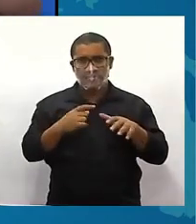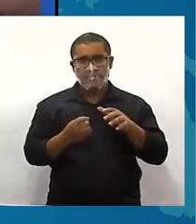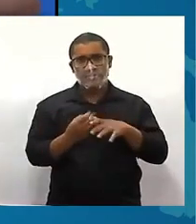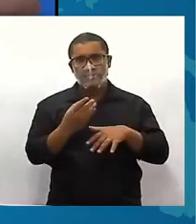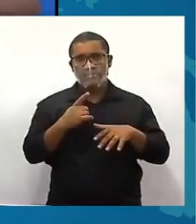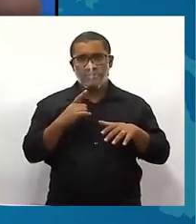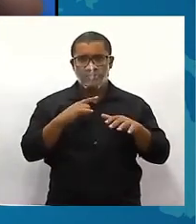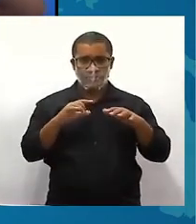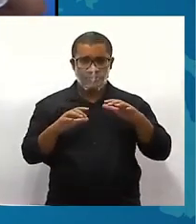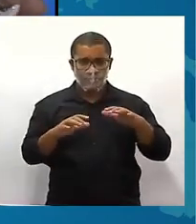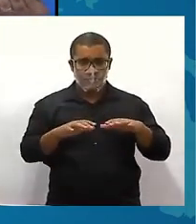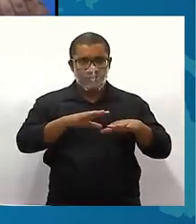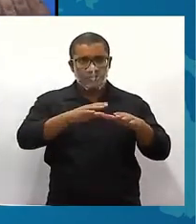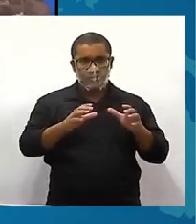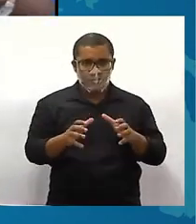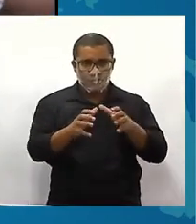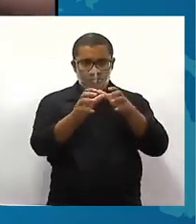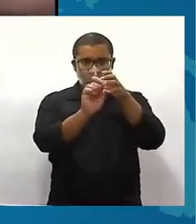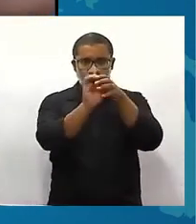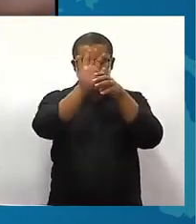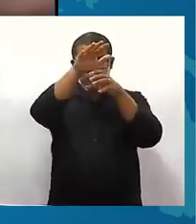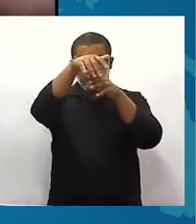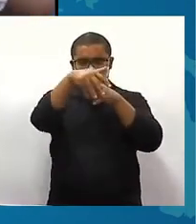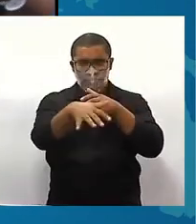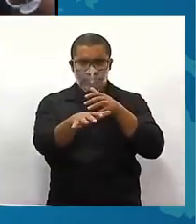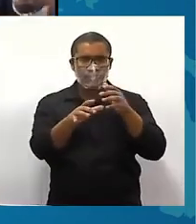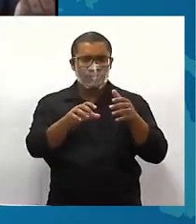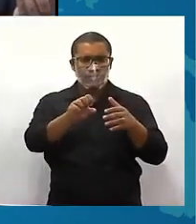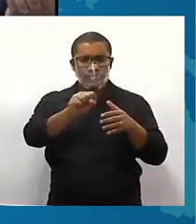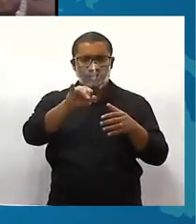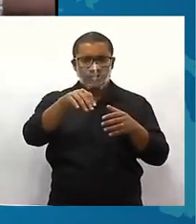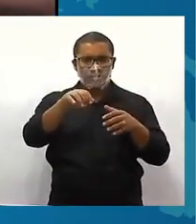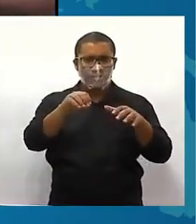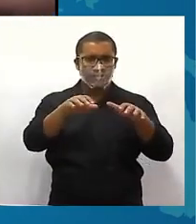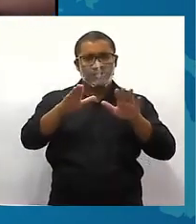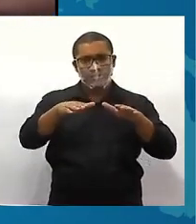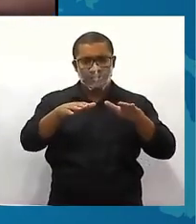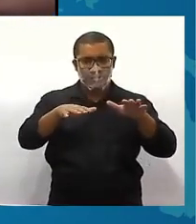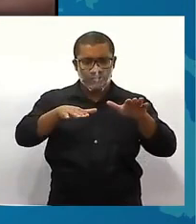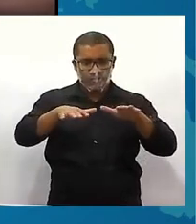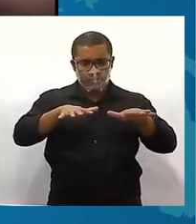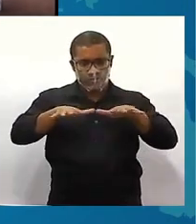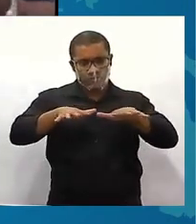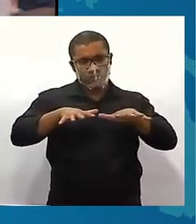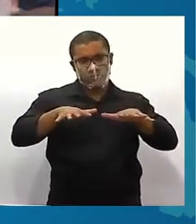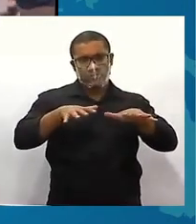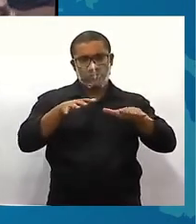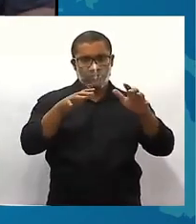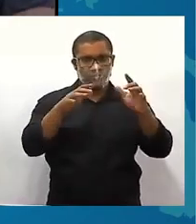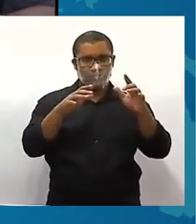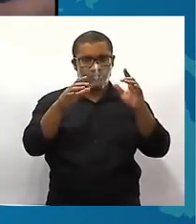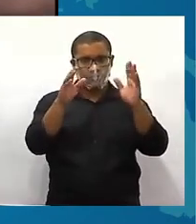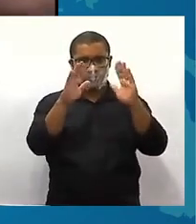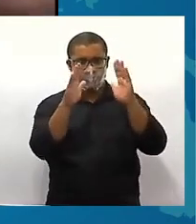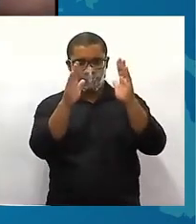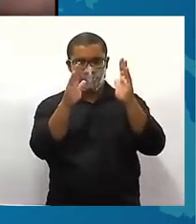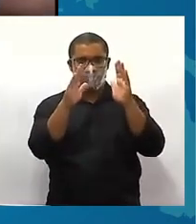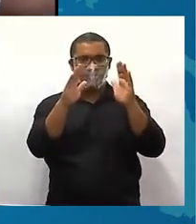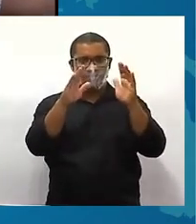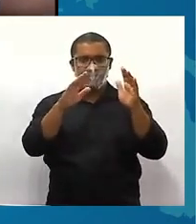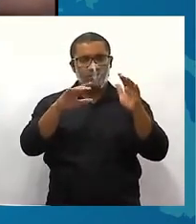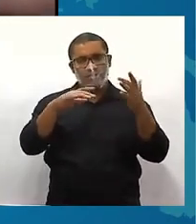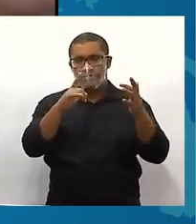o vulcanismo, o tectonismo, os sismos, terremotos, maremotos e ela.